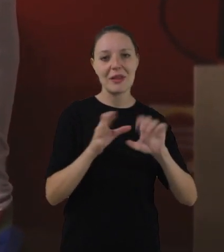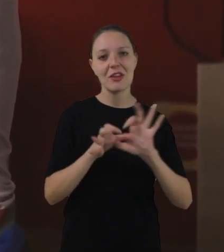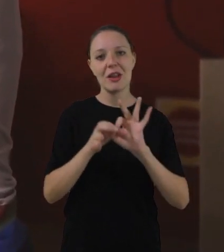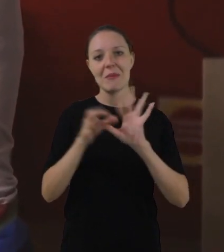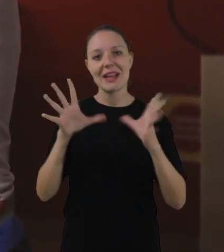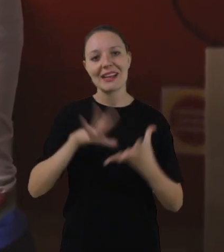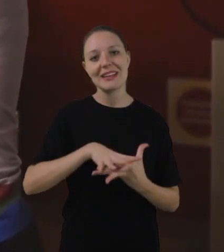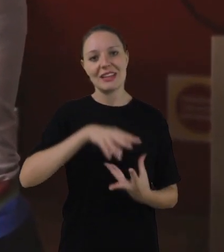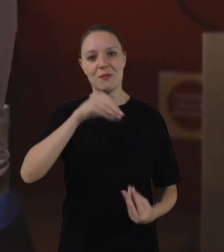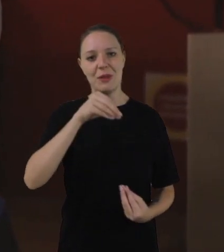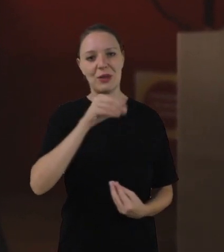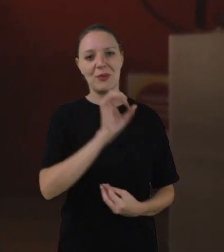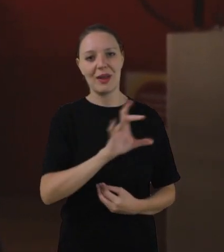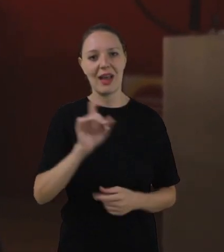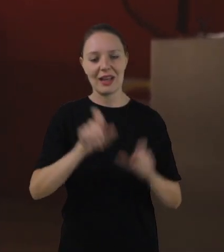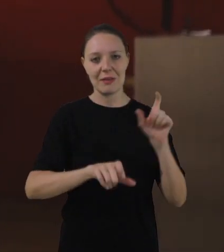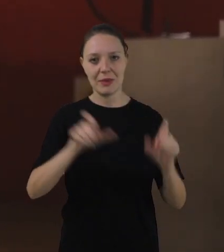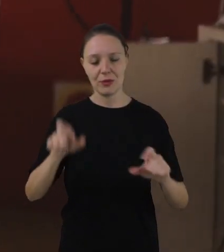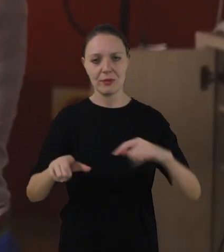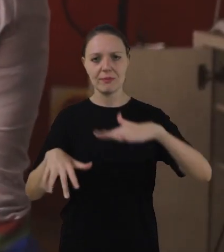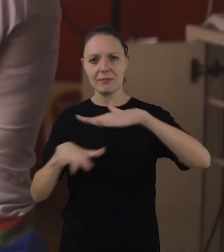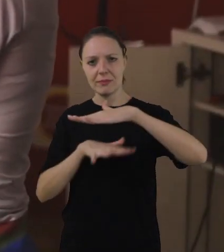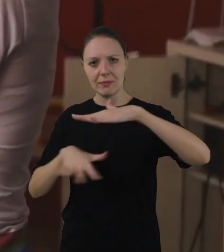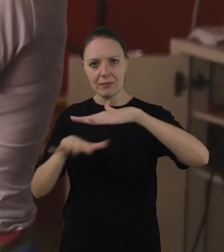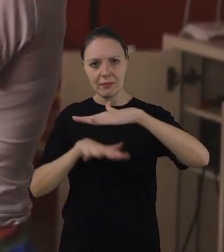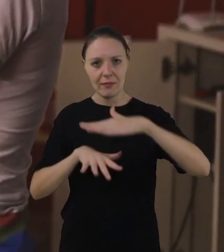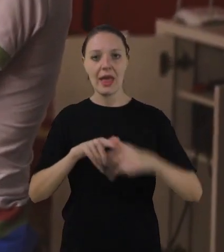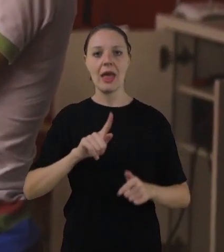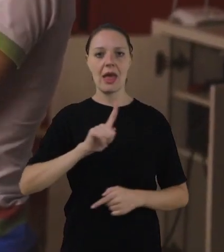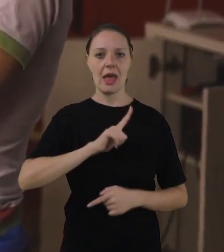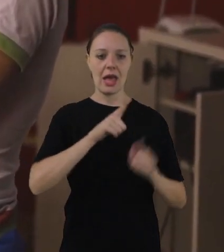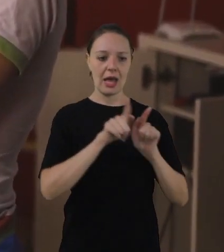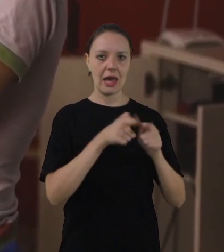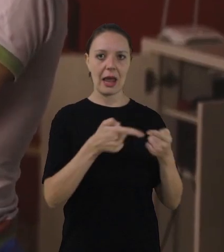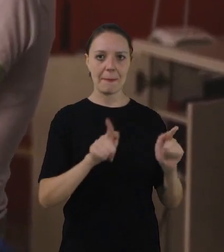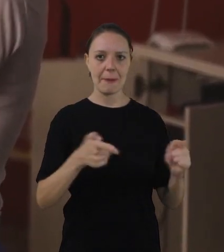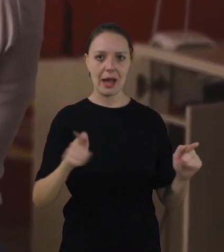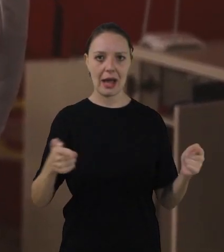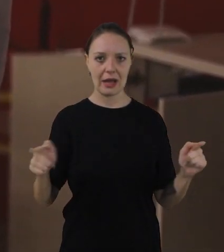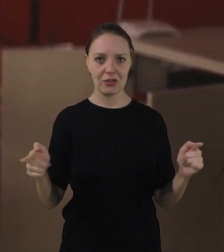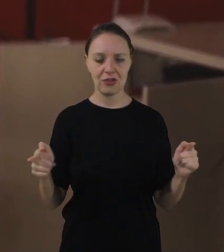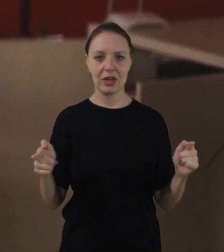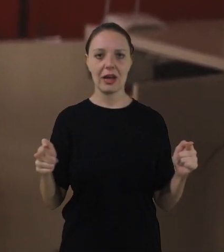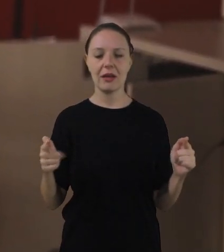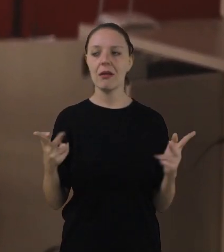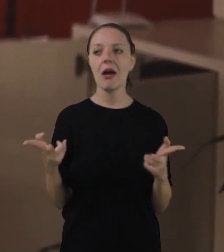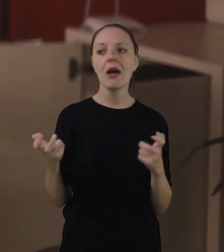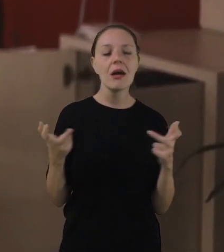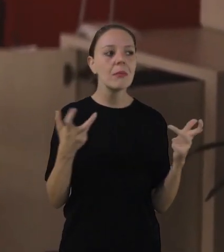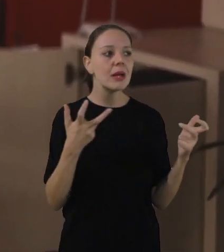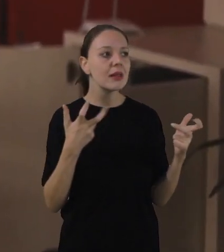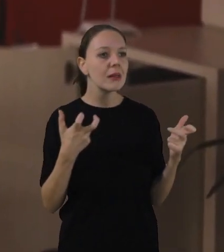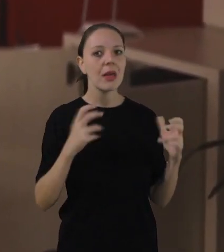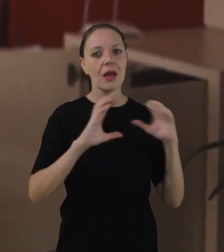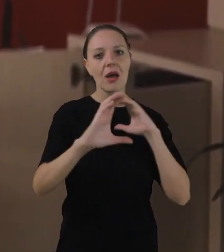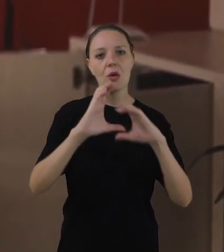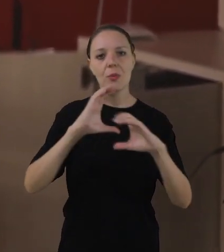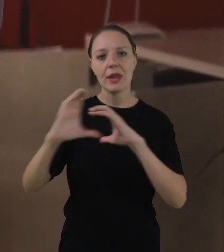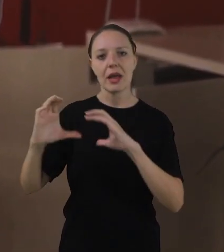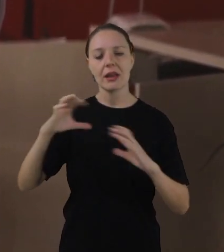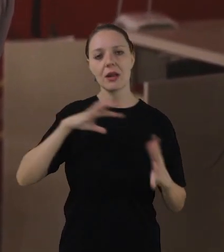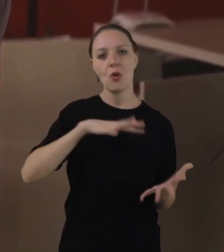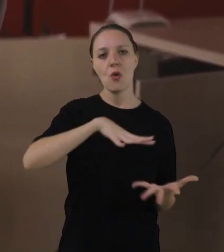eram divididas nessas categorias. As inferiores eram a gramática, para codificarmos o mundo que percebemos